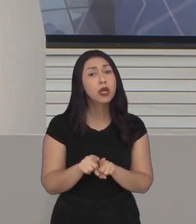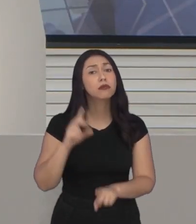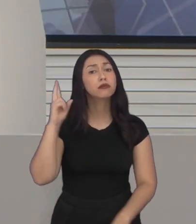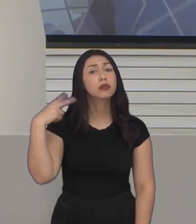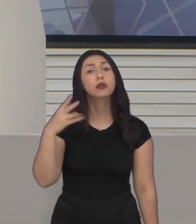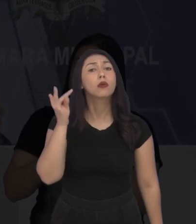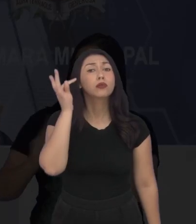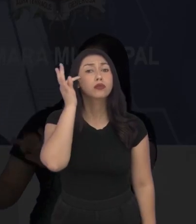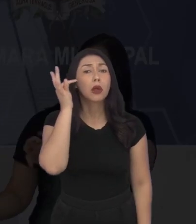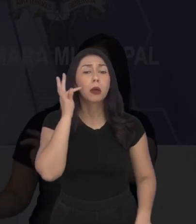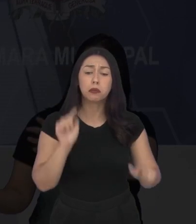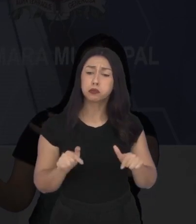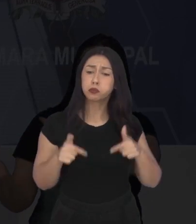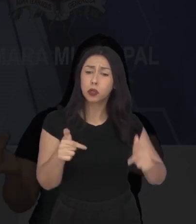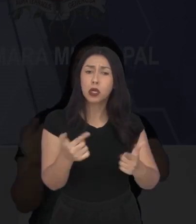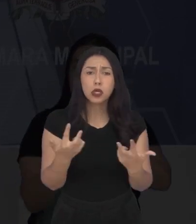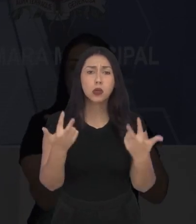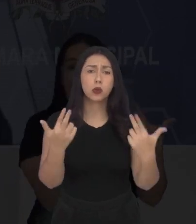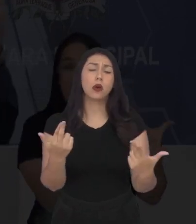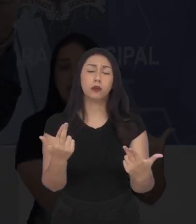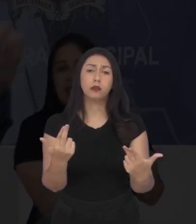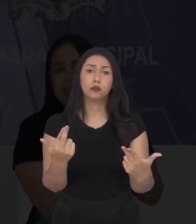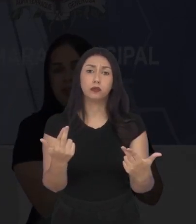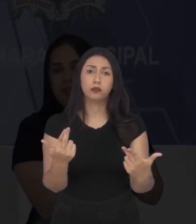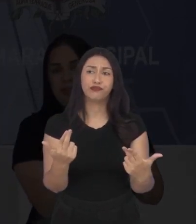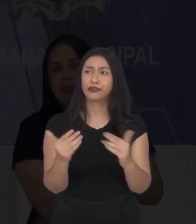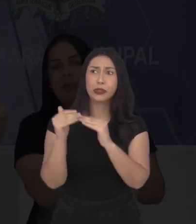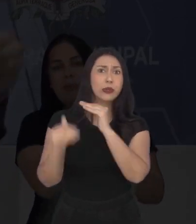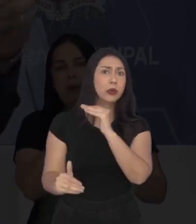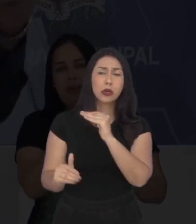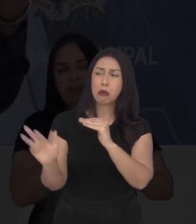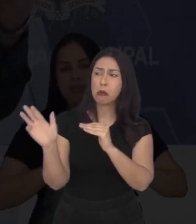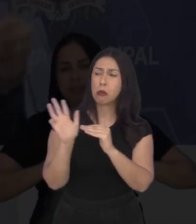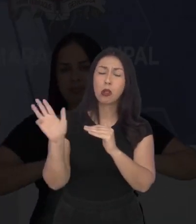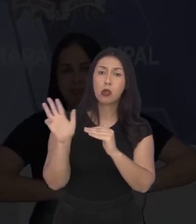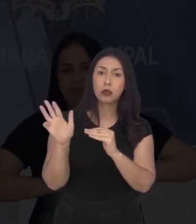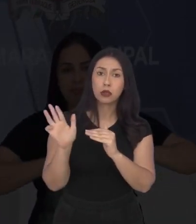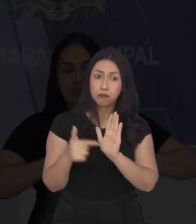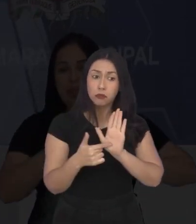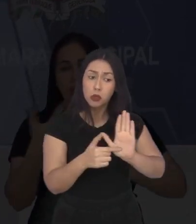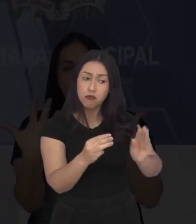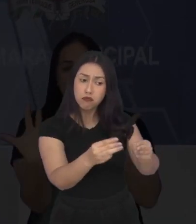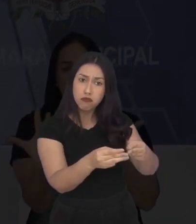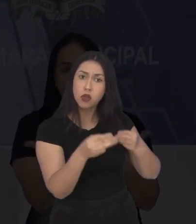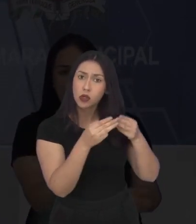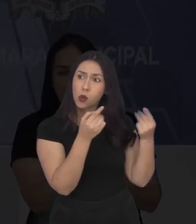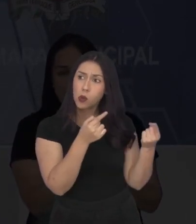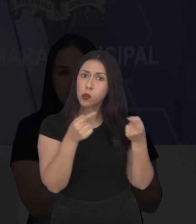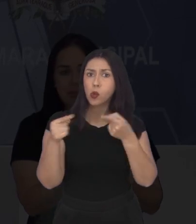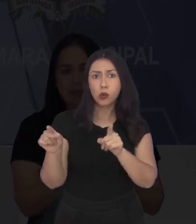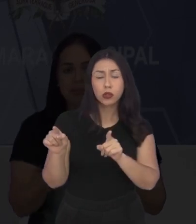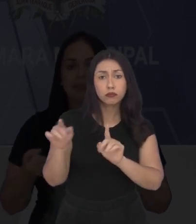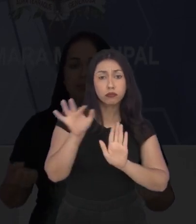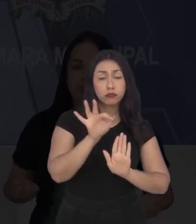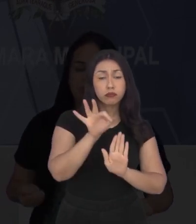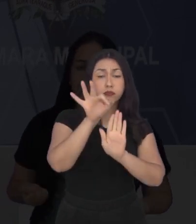febre e mal-estar, mas logo começou a dor nos olhos e a doença foi diagnosticada. Esse sintoma já